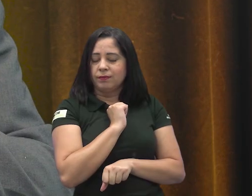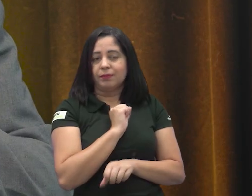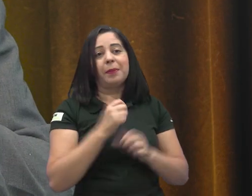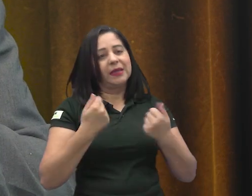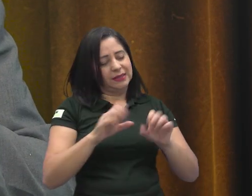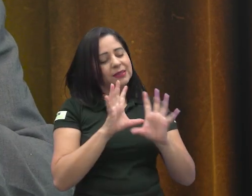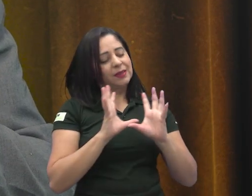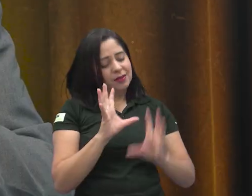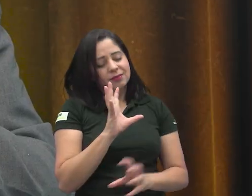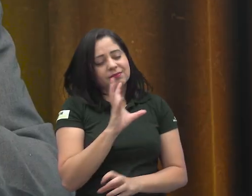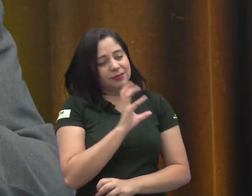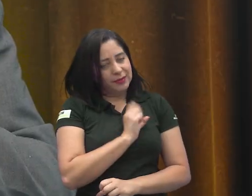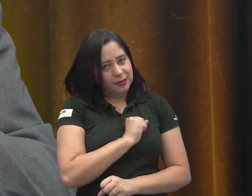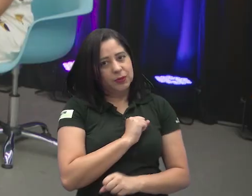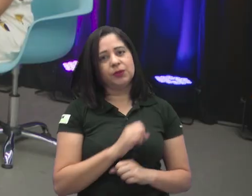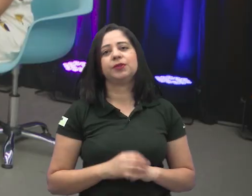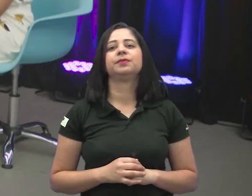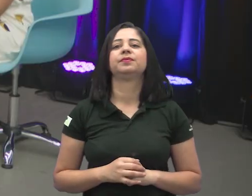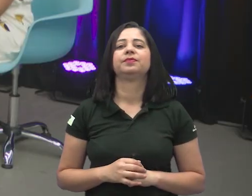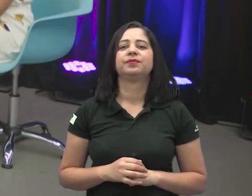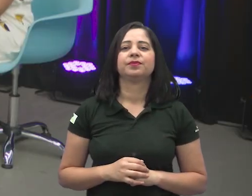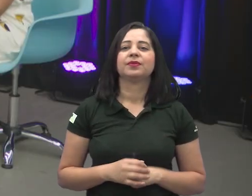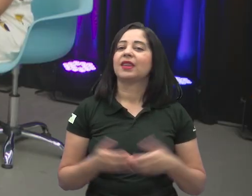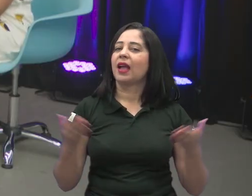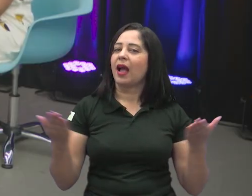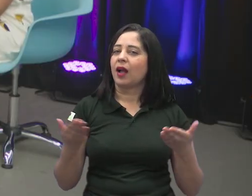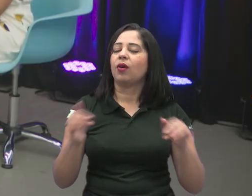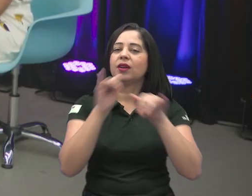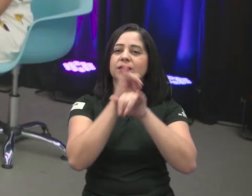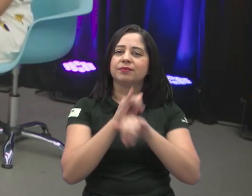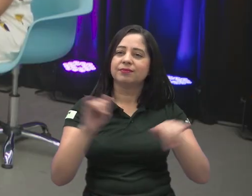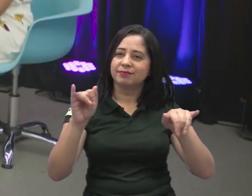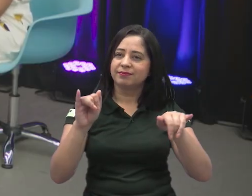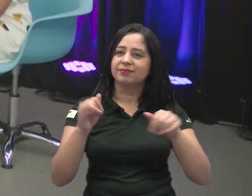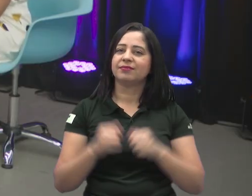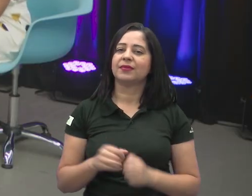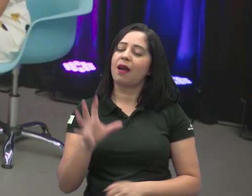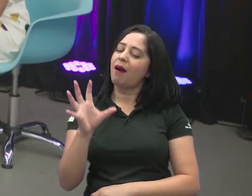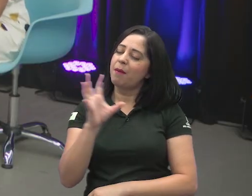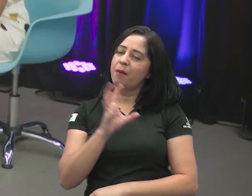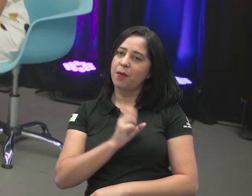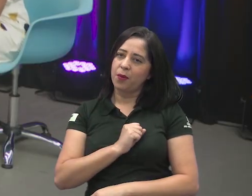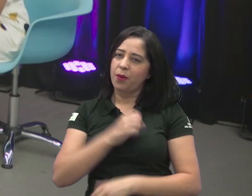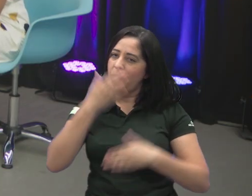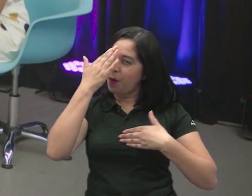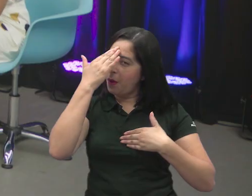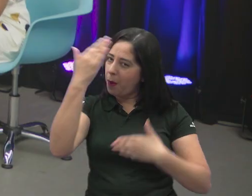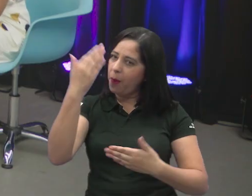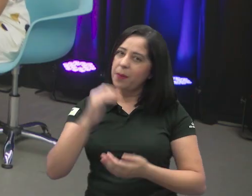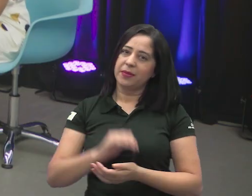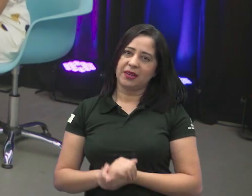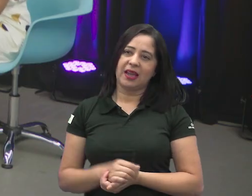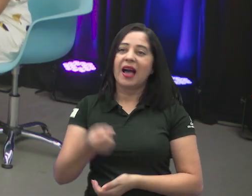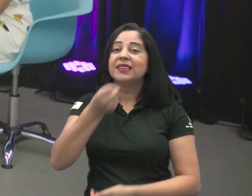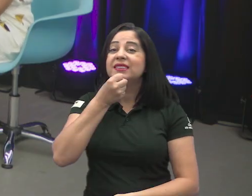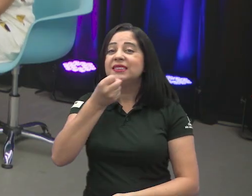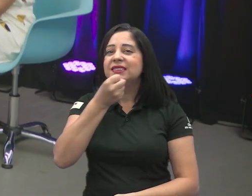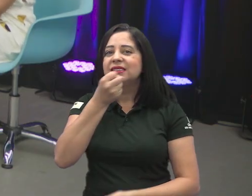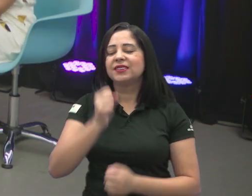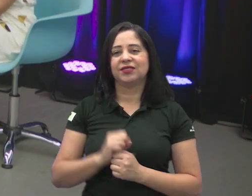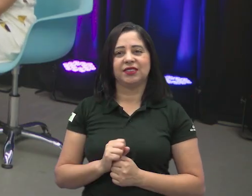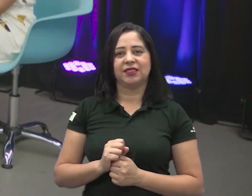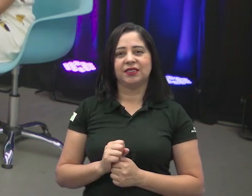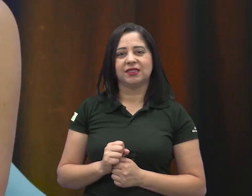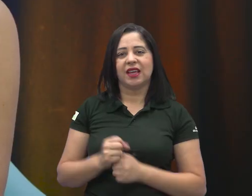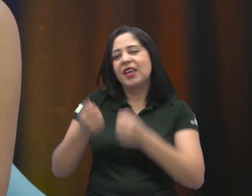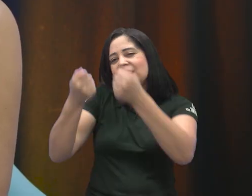muito difícil. Doutor, então vamos deixar essa mensagem agora para o pessoal de amor. Eu quero agradecer imensamente a sua contribuição. Acho que foi só um